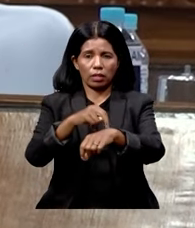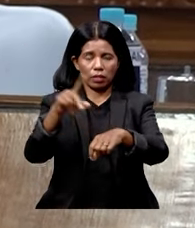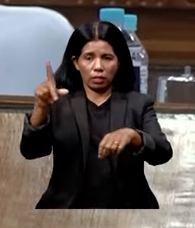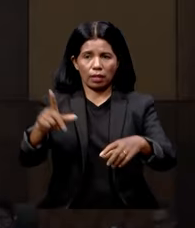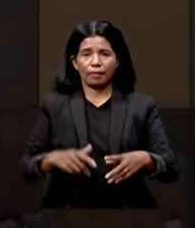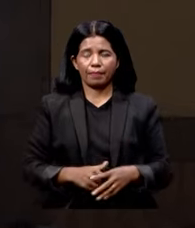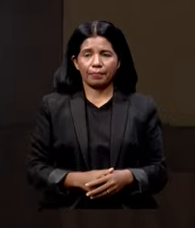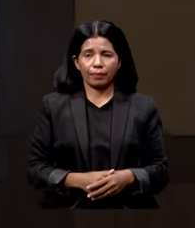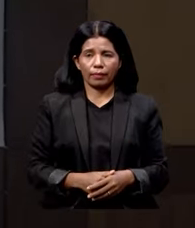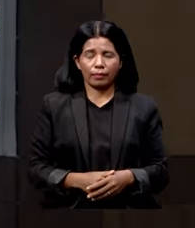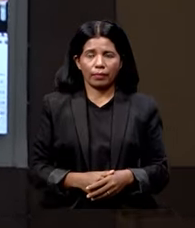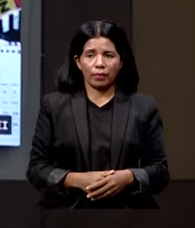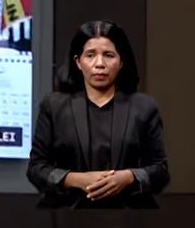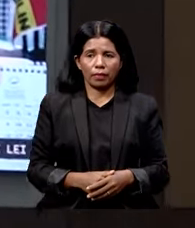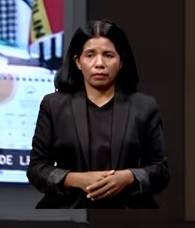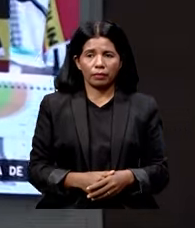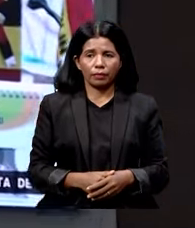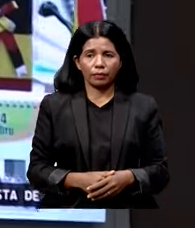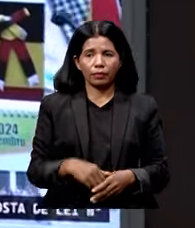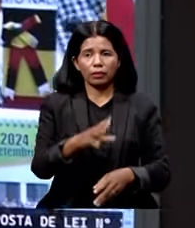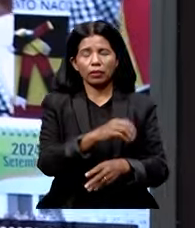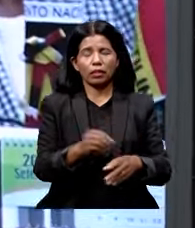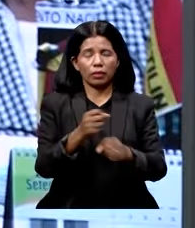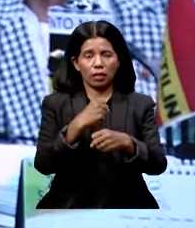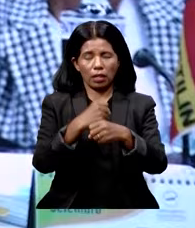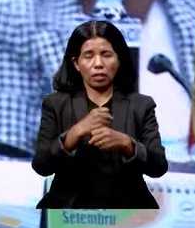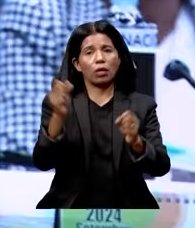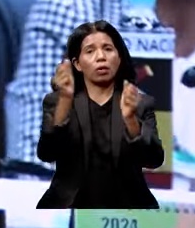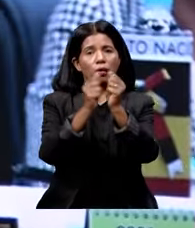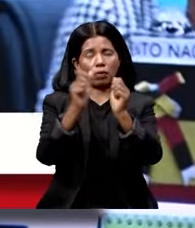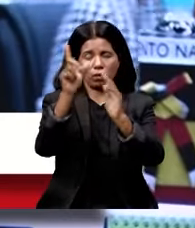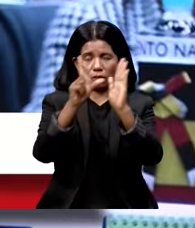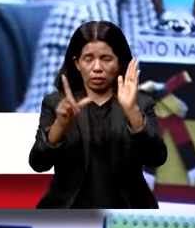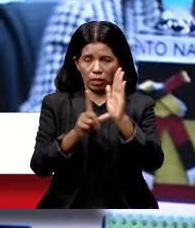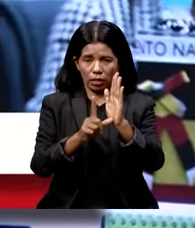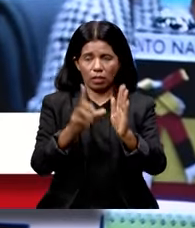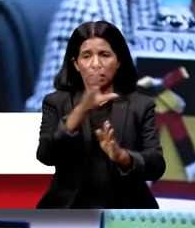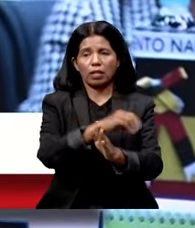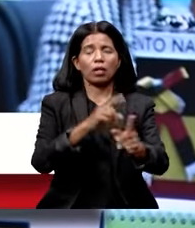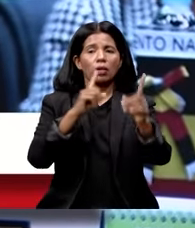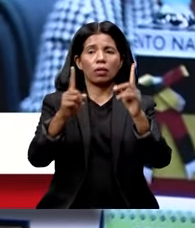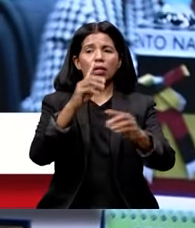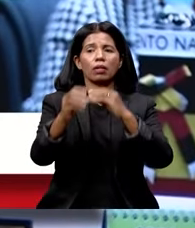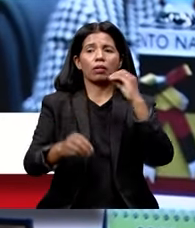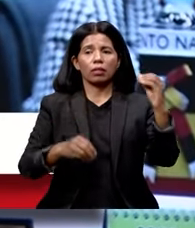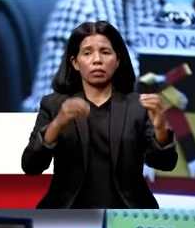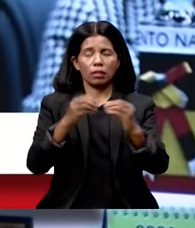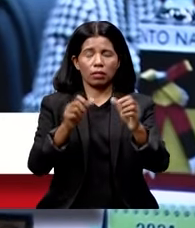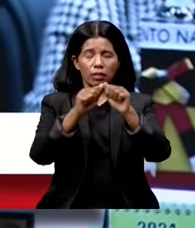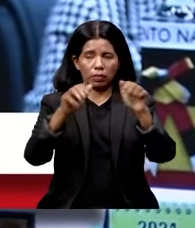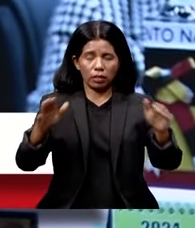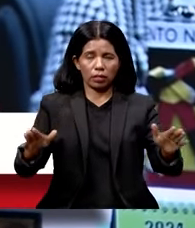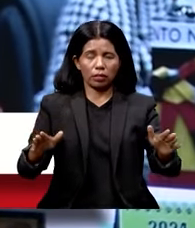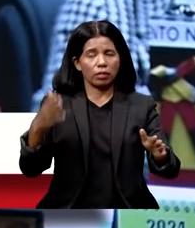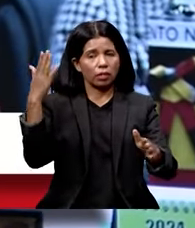Também a tu uniformiza a lei. Enquadramento de Mamaculia Conabá, Administração